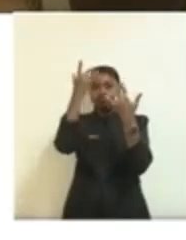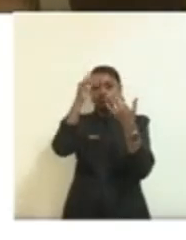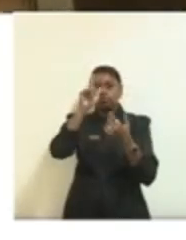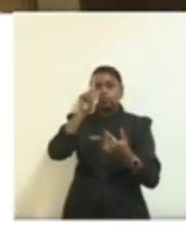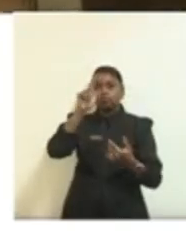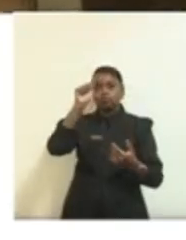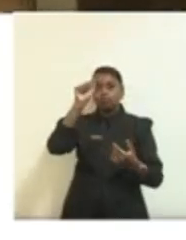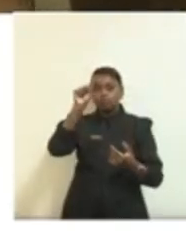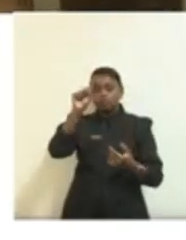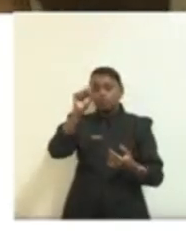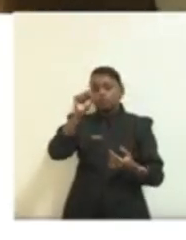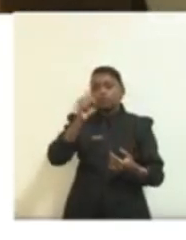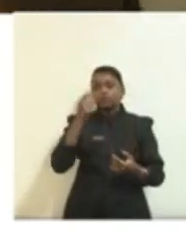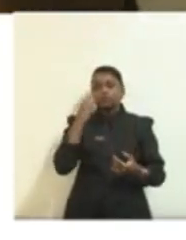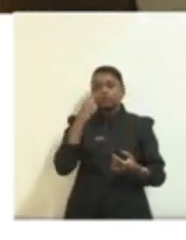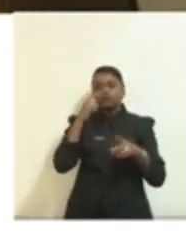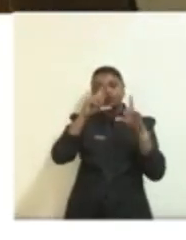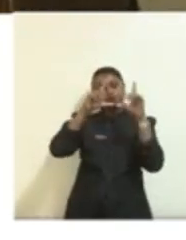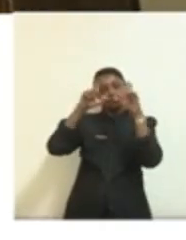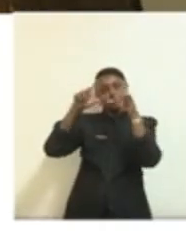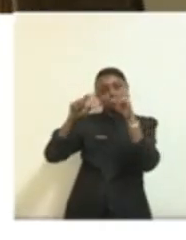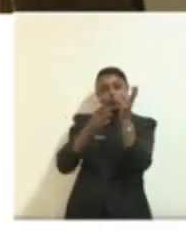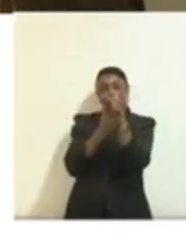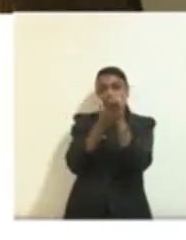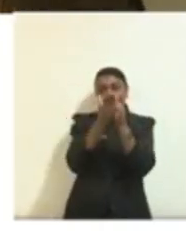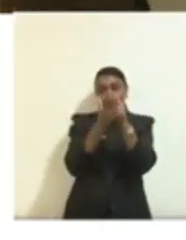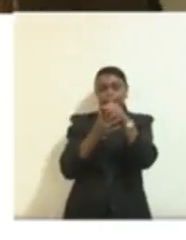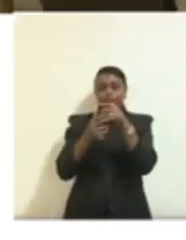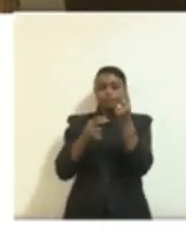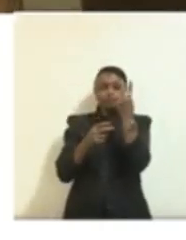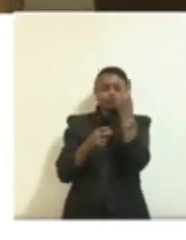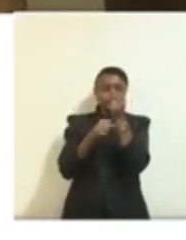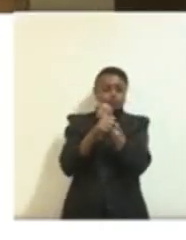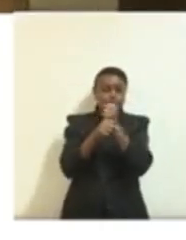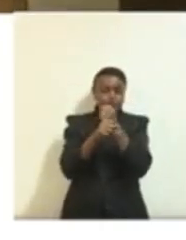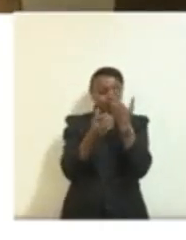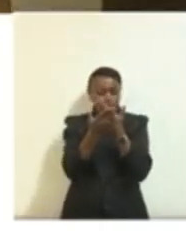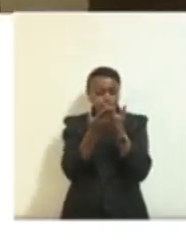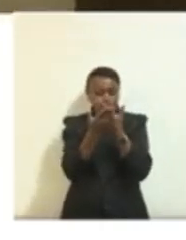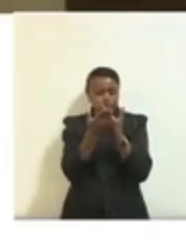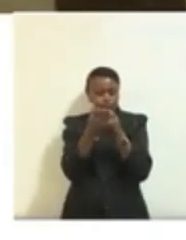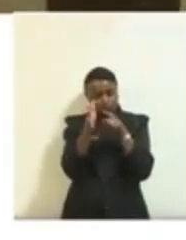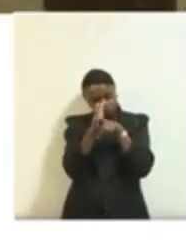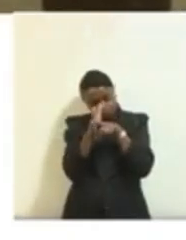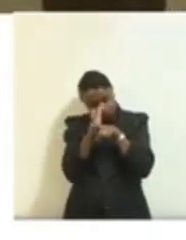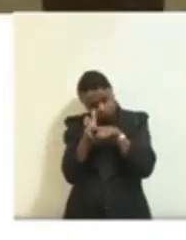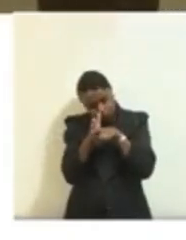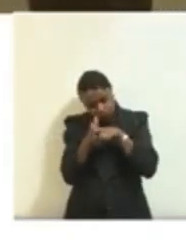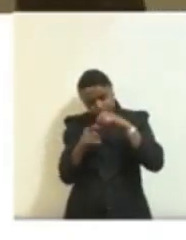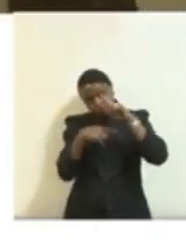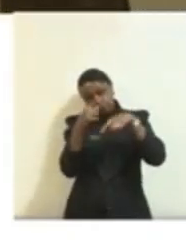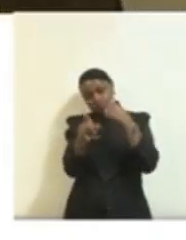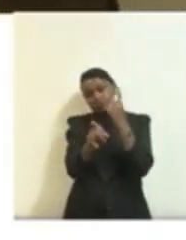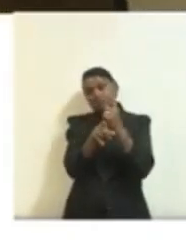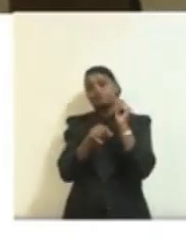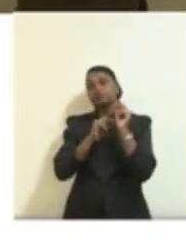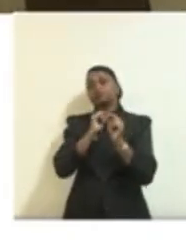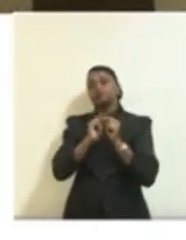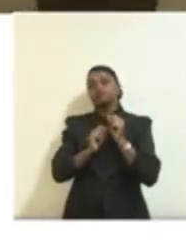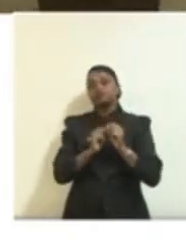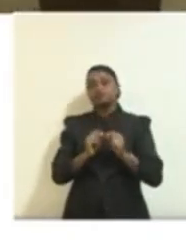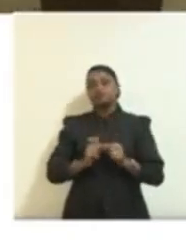Essa é uma figura síntese, né? Então foram 2 anos de avaliação e foi encontrado que aí tem